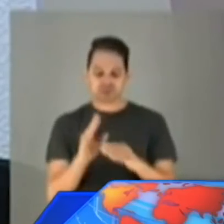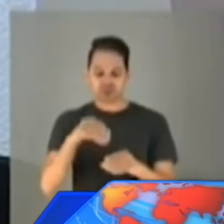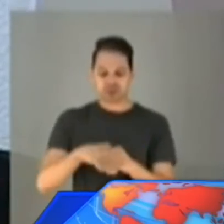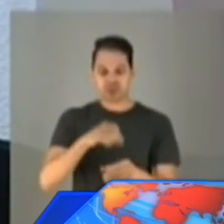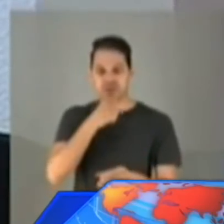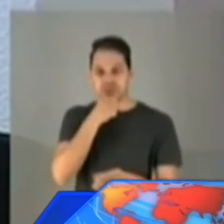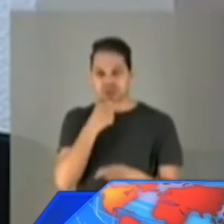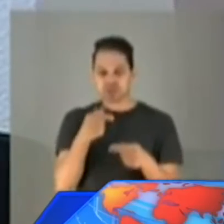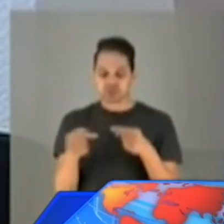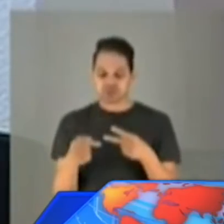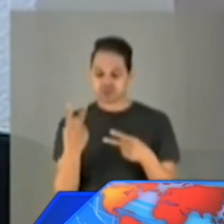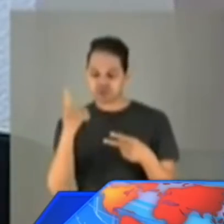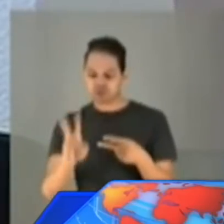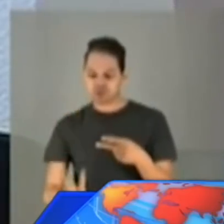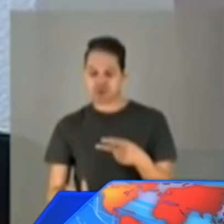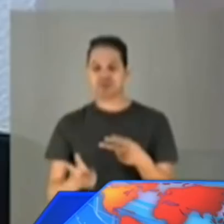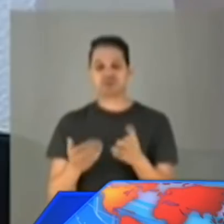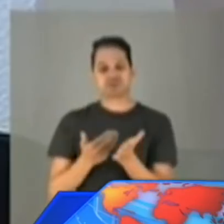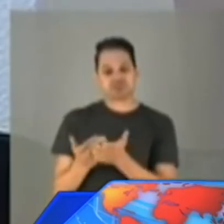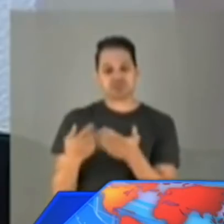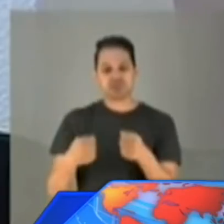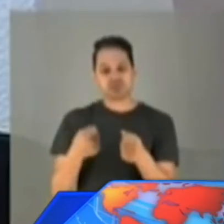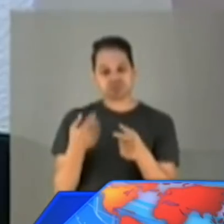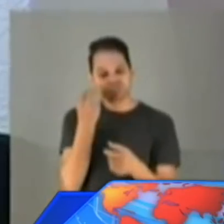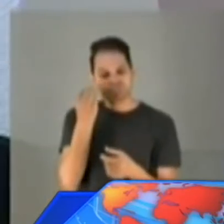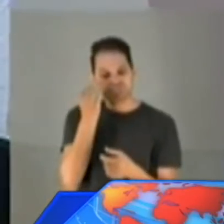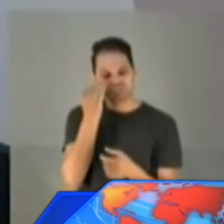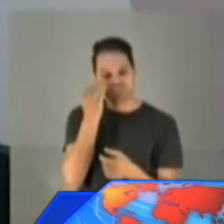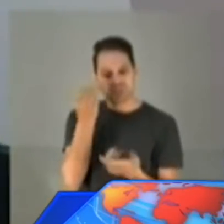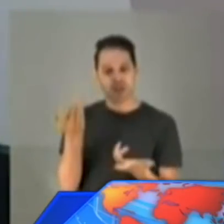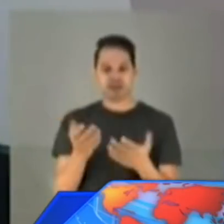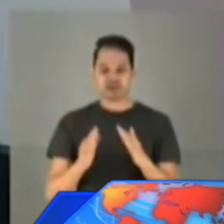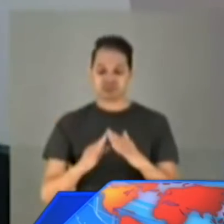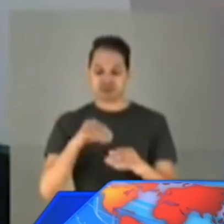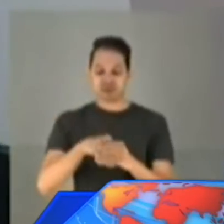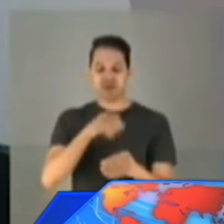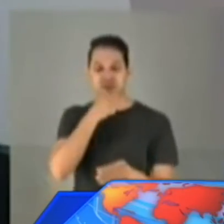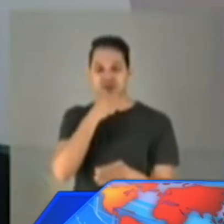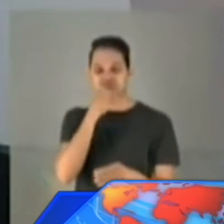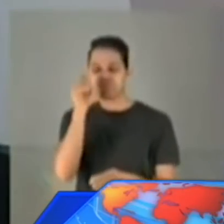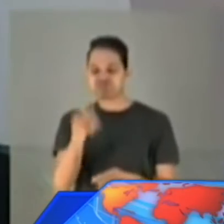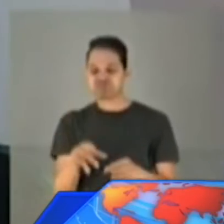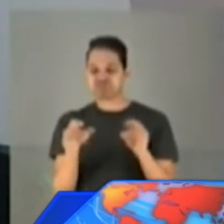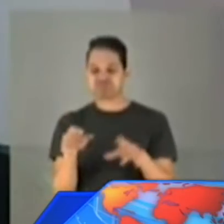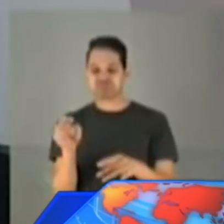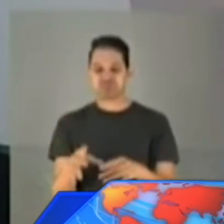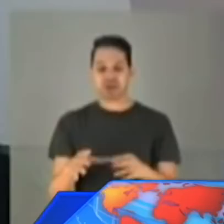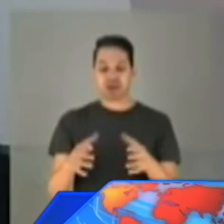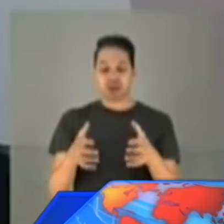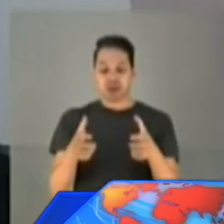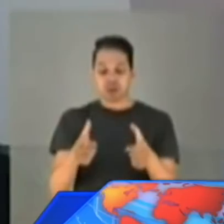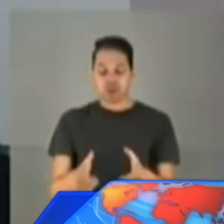2 vezes por semana, desde o início devia ter sido isso, né? Não se deu bola para os asilos. Né? Os lugares onde tinha maior risco